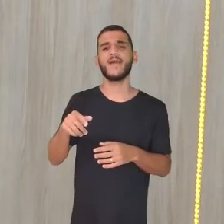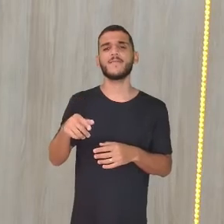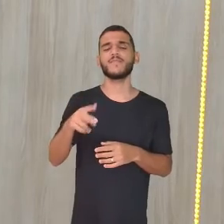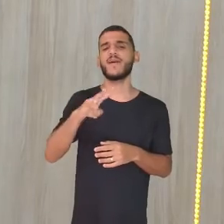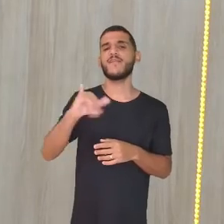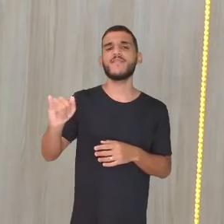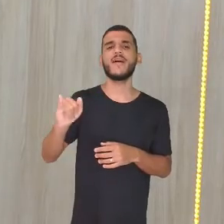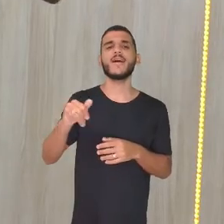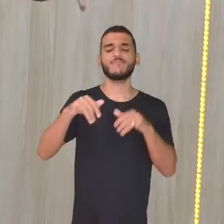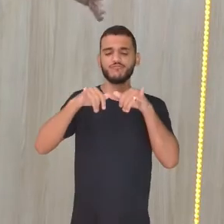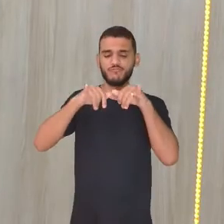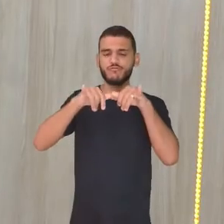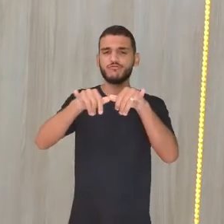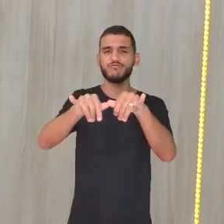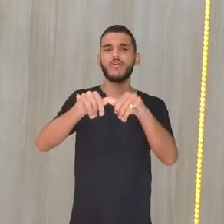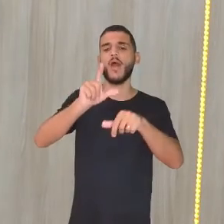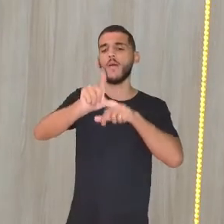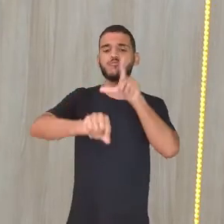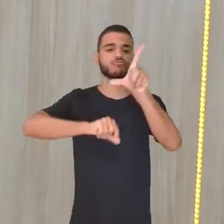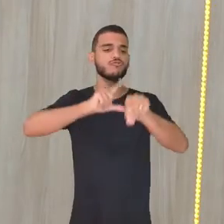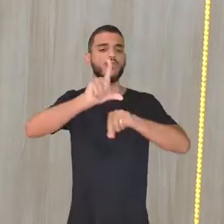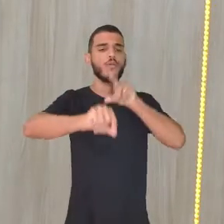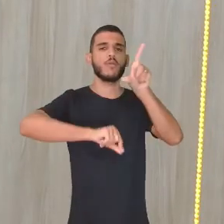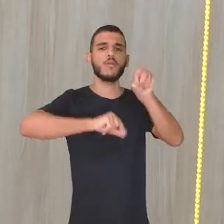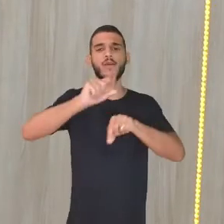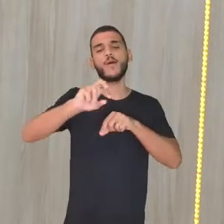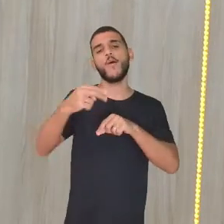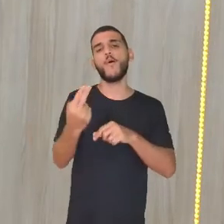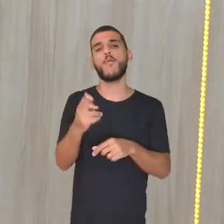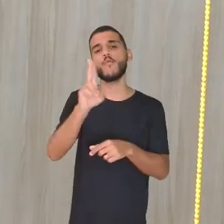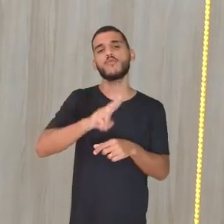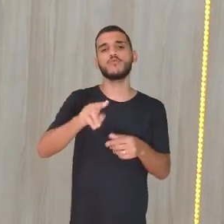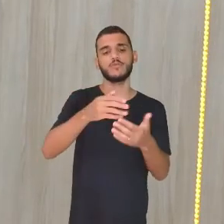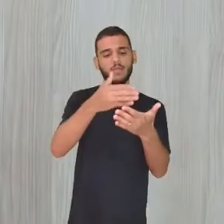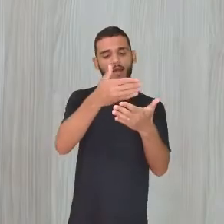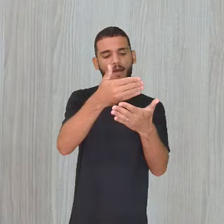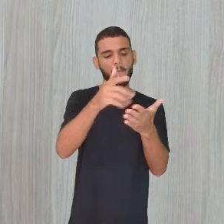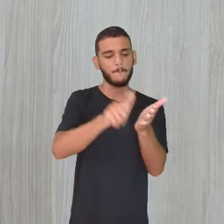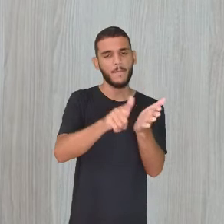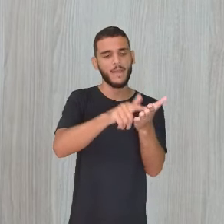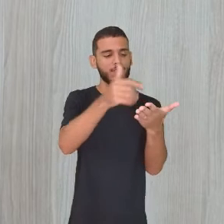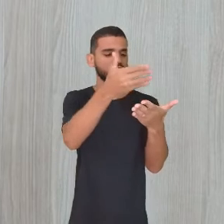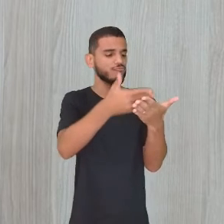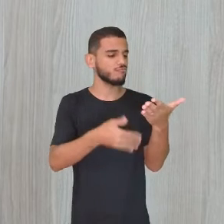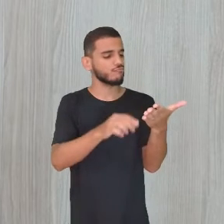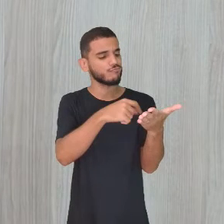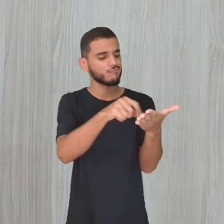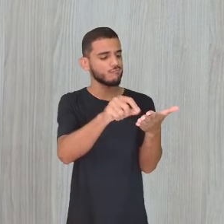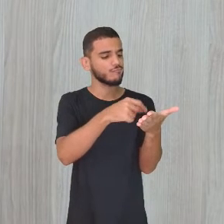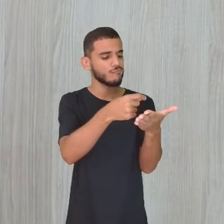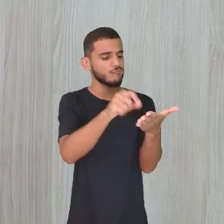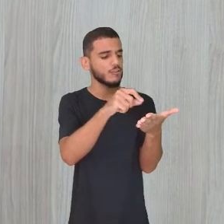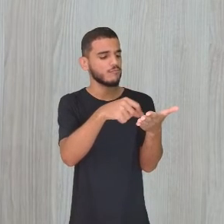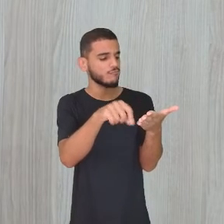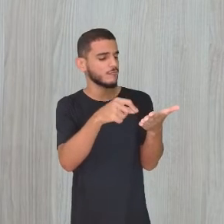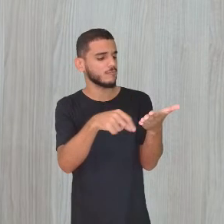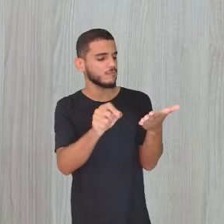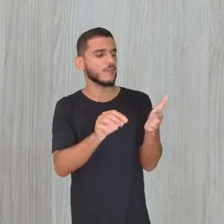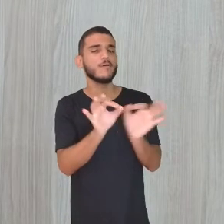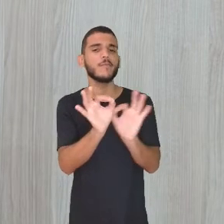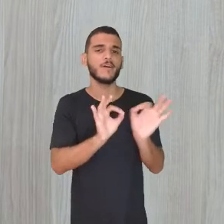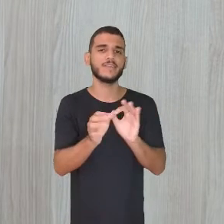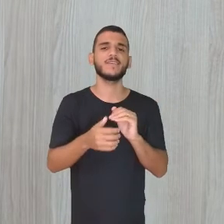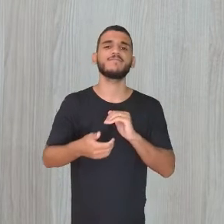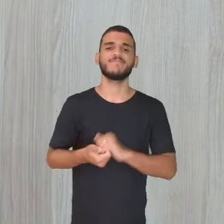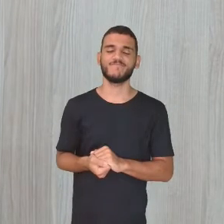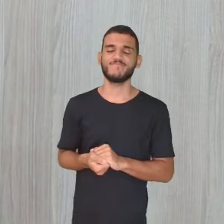vai passando pelas fileiras lá e escolhendo, ou tu já vai com a listinha? Não, a mulher lá bota uma lista, tem que levar a lista. Se não listinha... levar, ó, o bicho pega